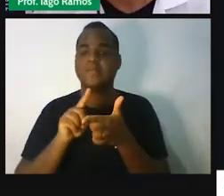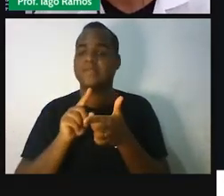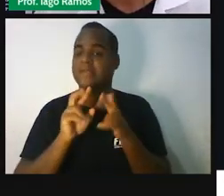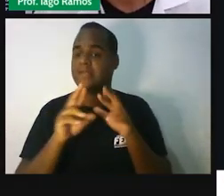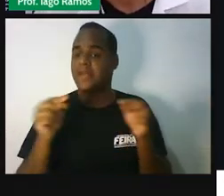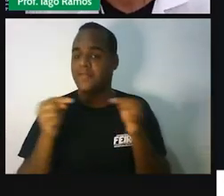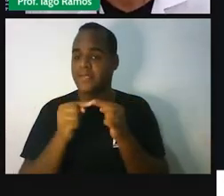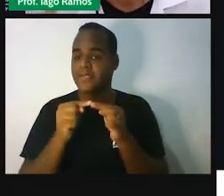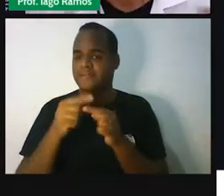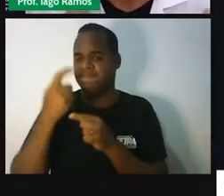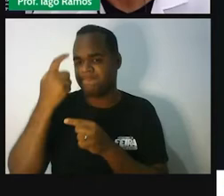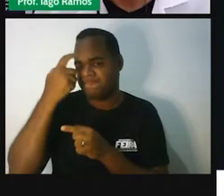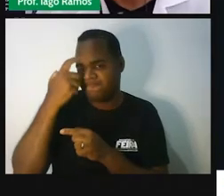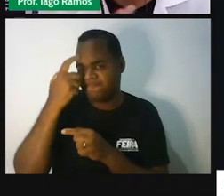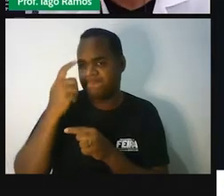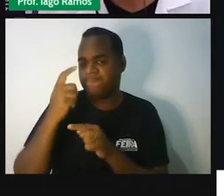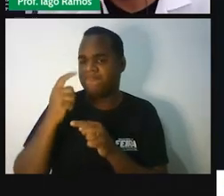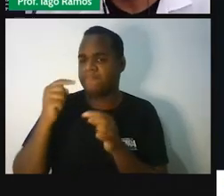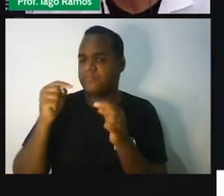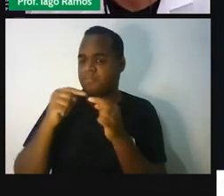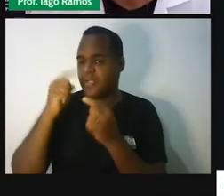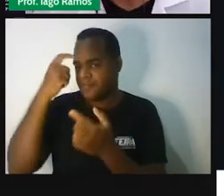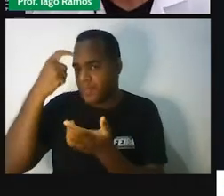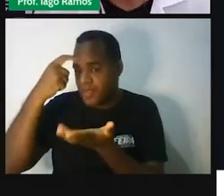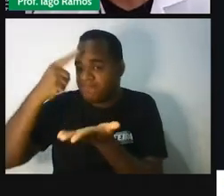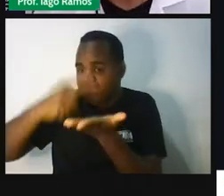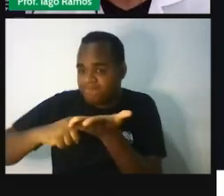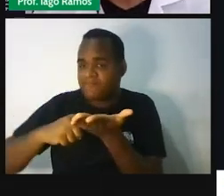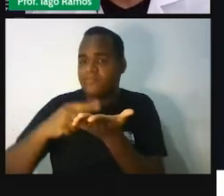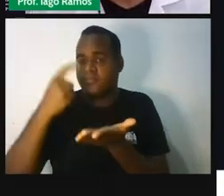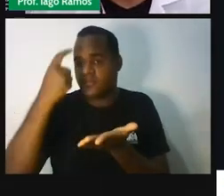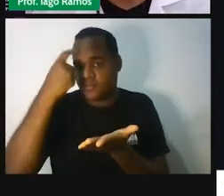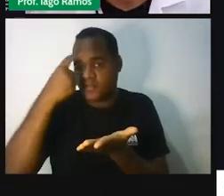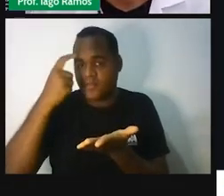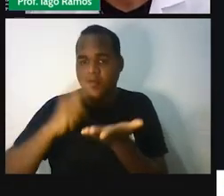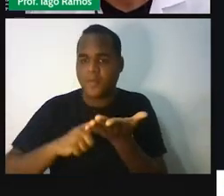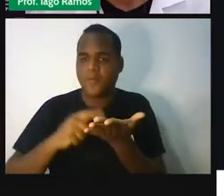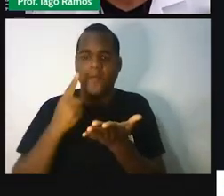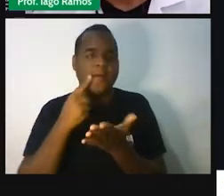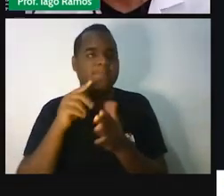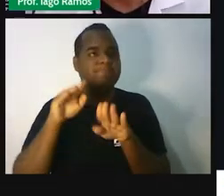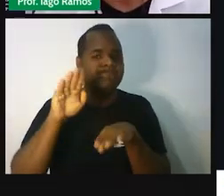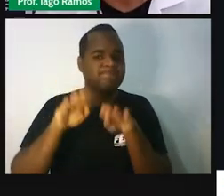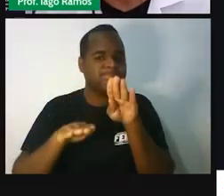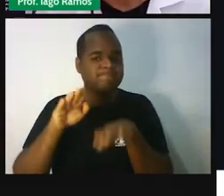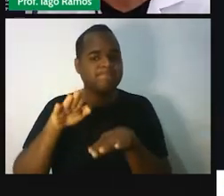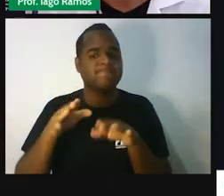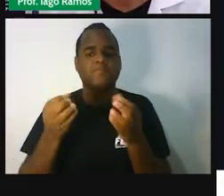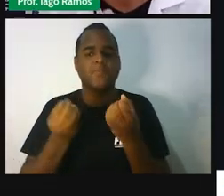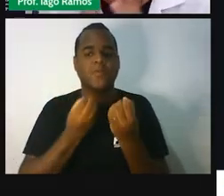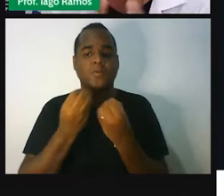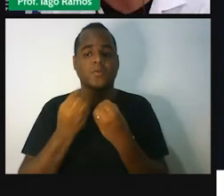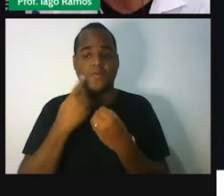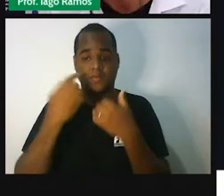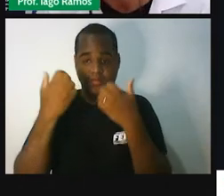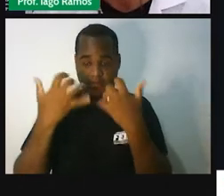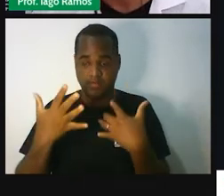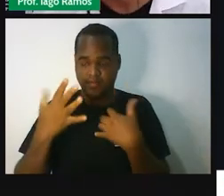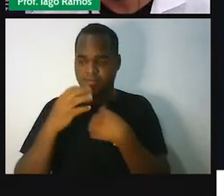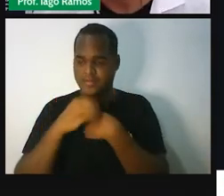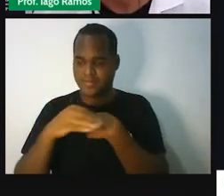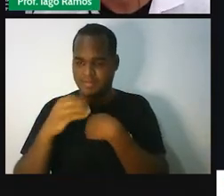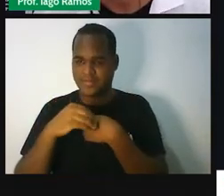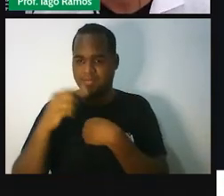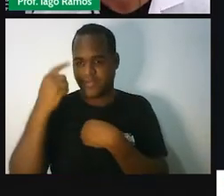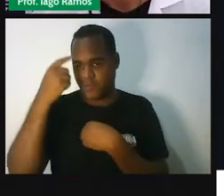envolvam o raciocínio combinatório e probabilístico. Mas nessa aula a gente vai ficar só